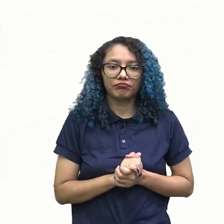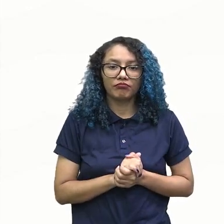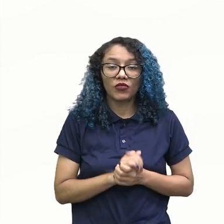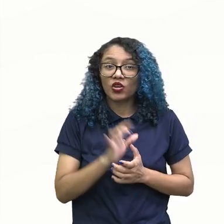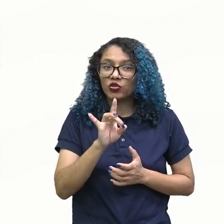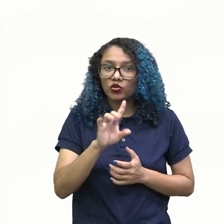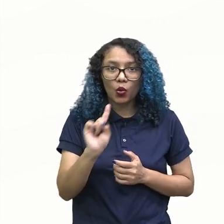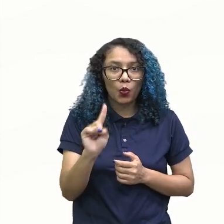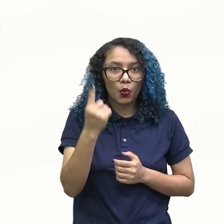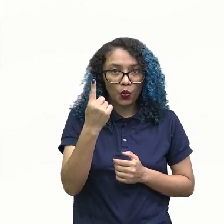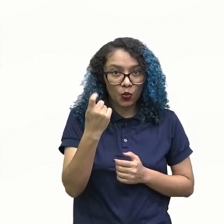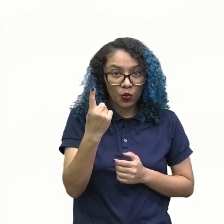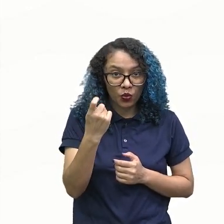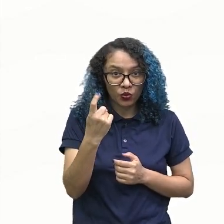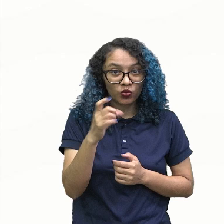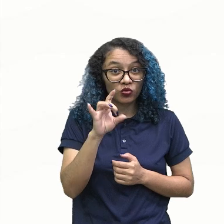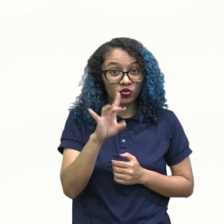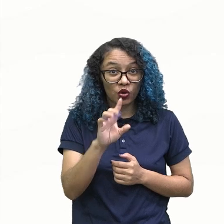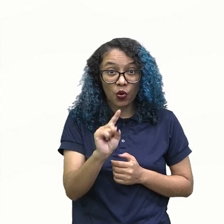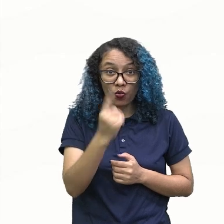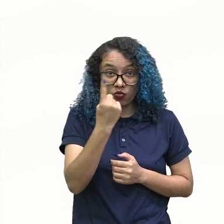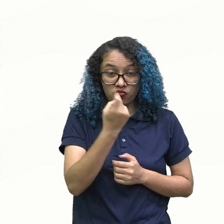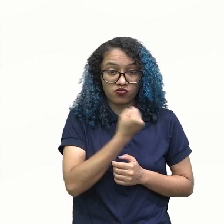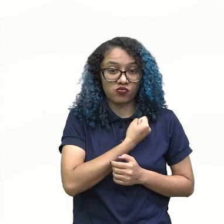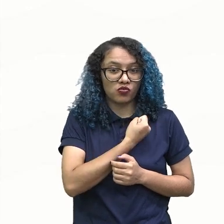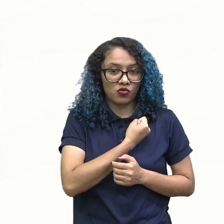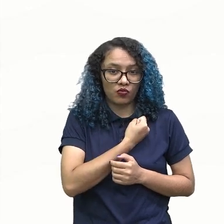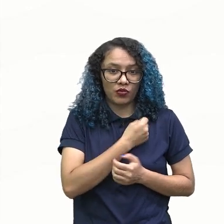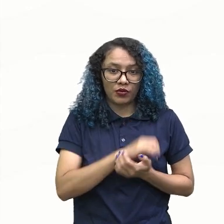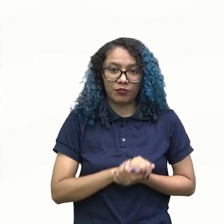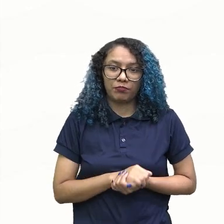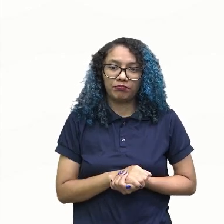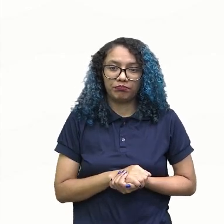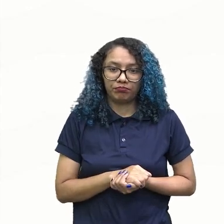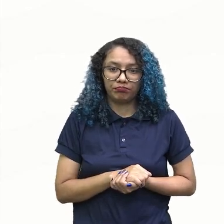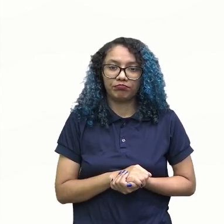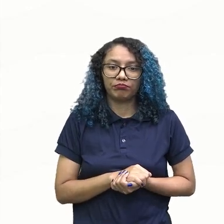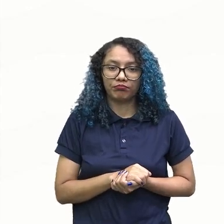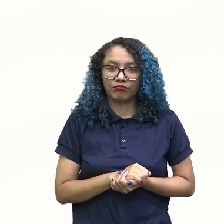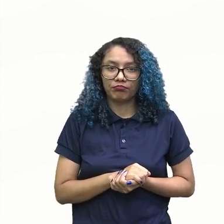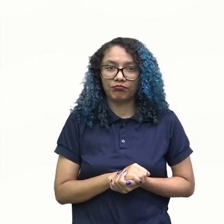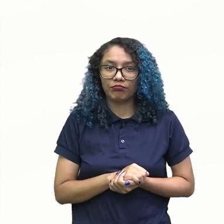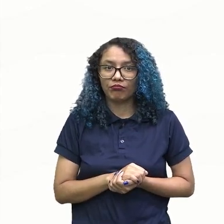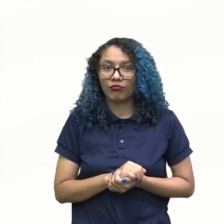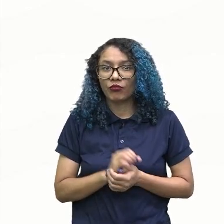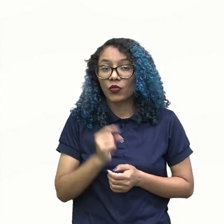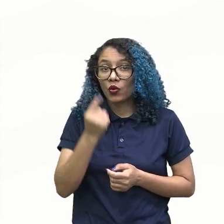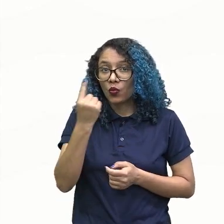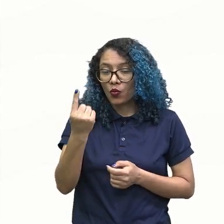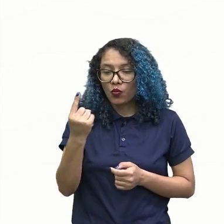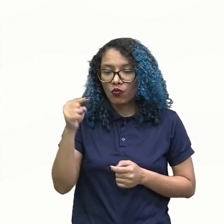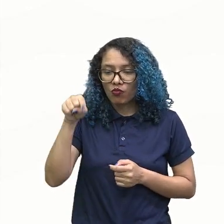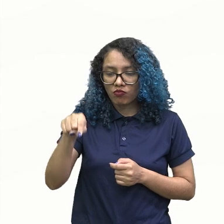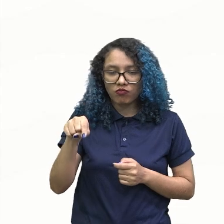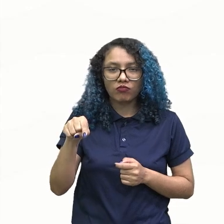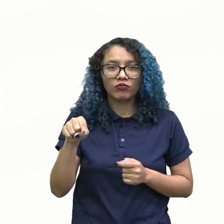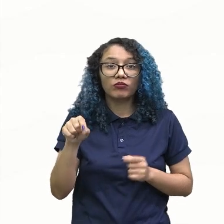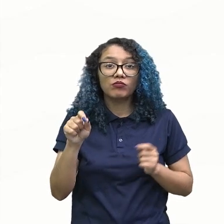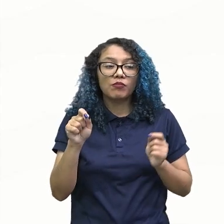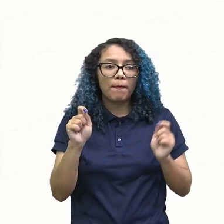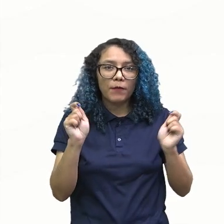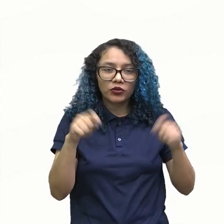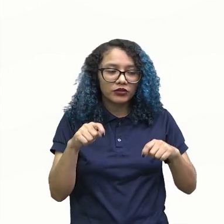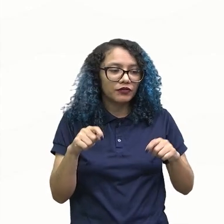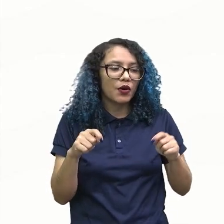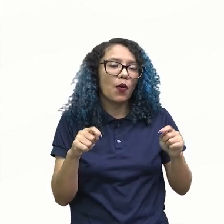único, vai ser monogâmico. Então, um do A, um elemento ali do primeiro conjunto, só pode se relacionar com quem? Com